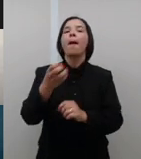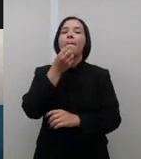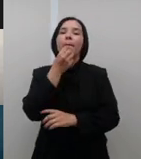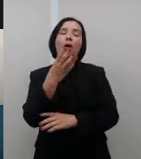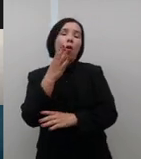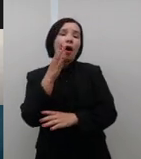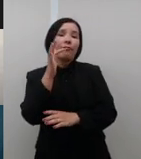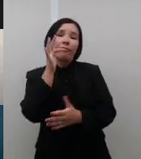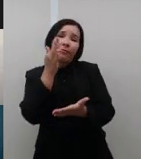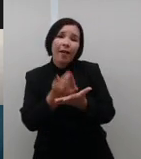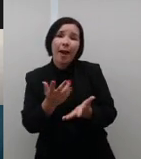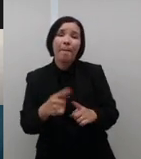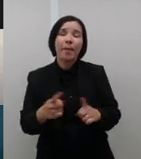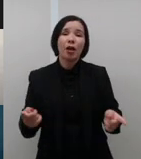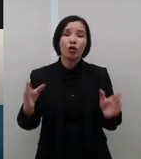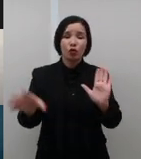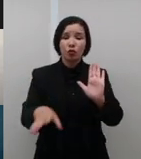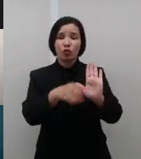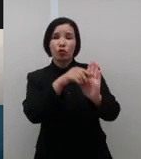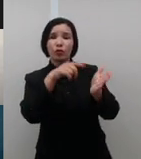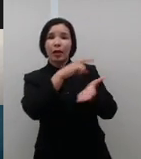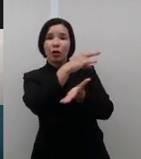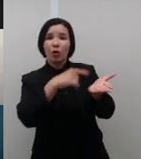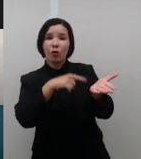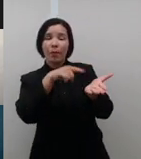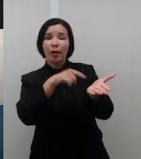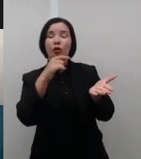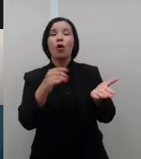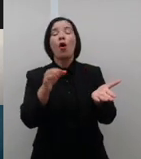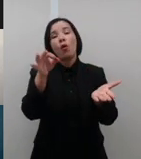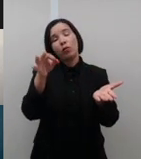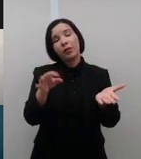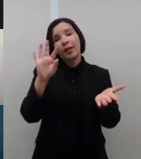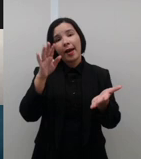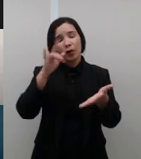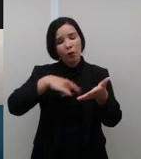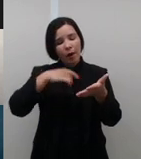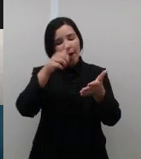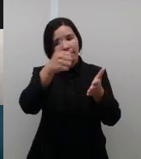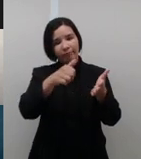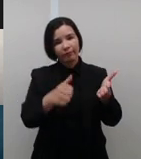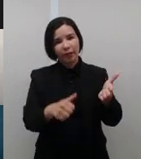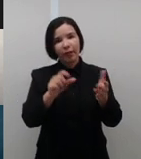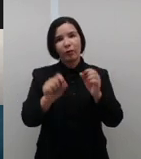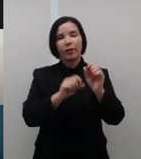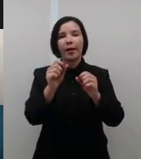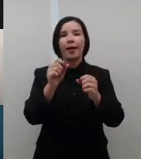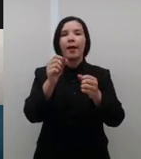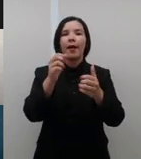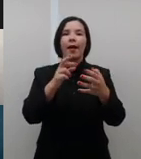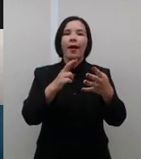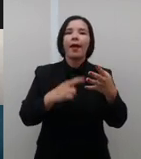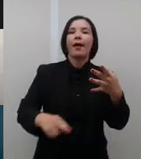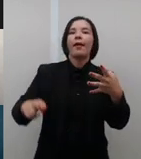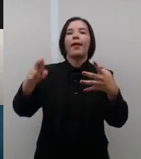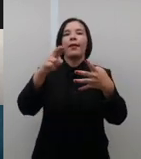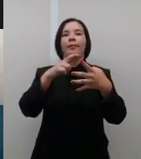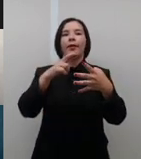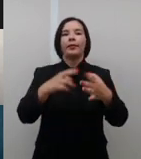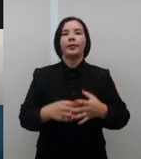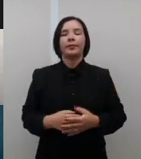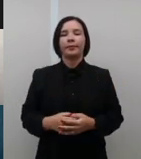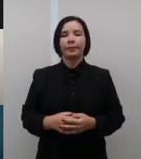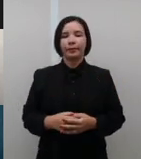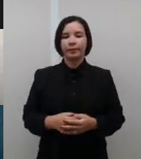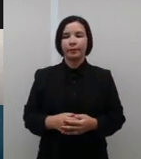os documentos, acho que o mais cabível é rever no embargo da declaração. Vamos ver. Então, eu vejo